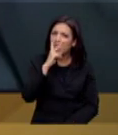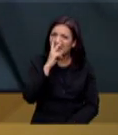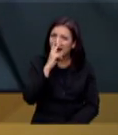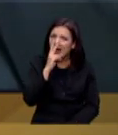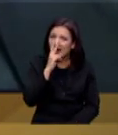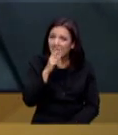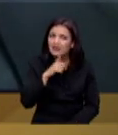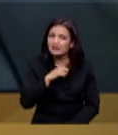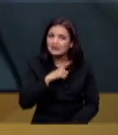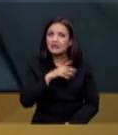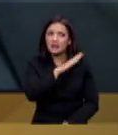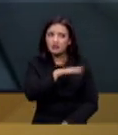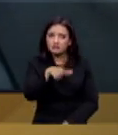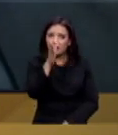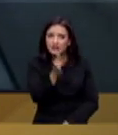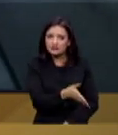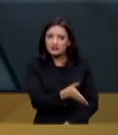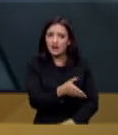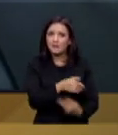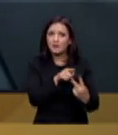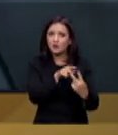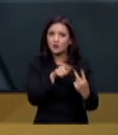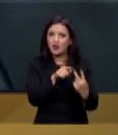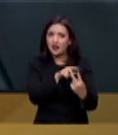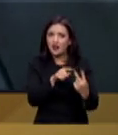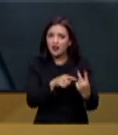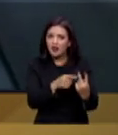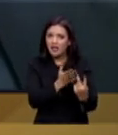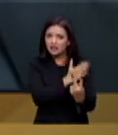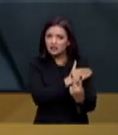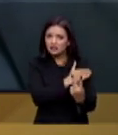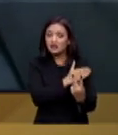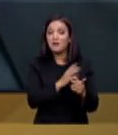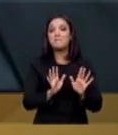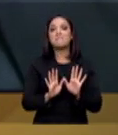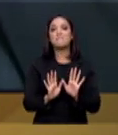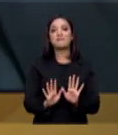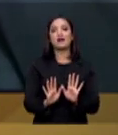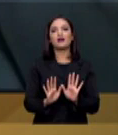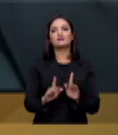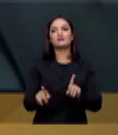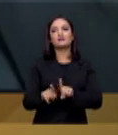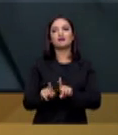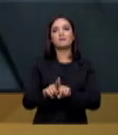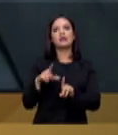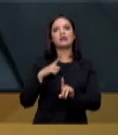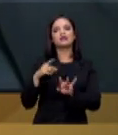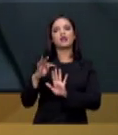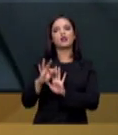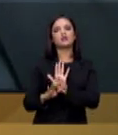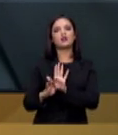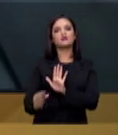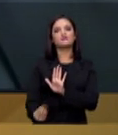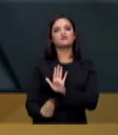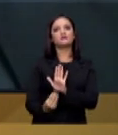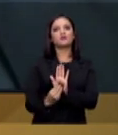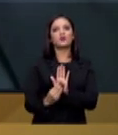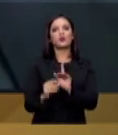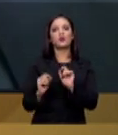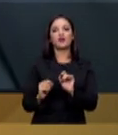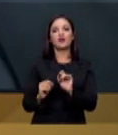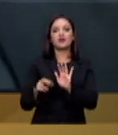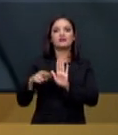revogação da lei 559 e da lei 772. Todavia, ao mesmo tempo que elas são revogadas, o